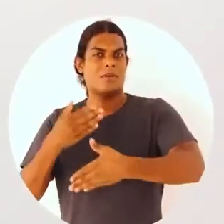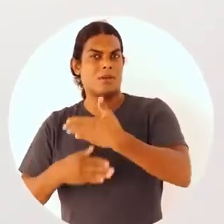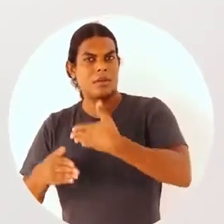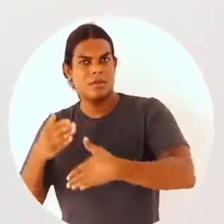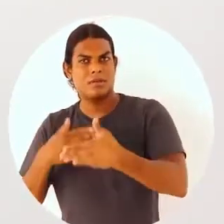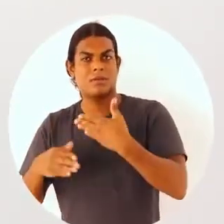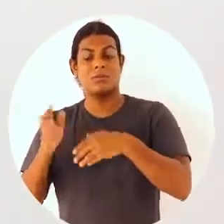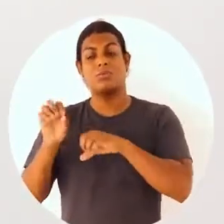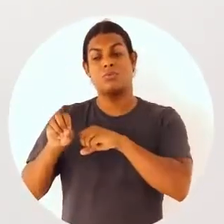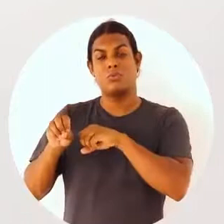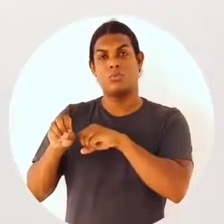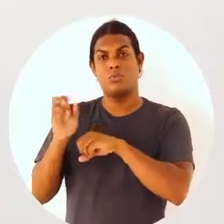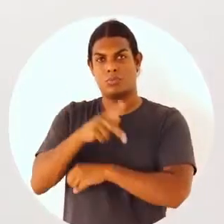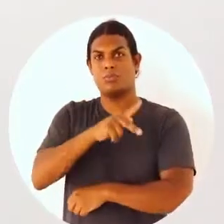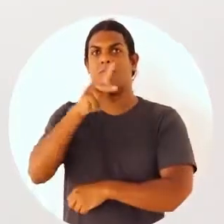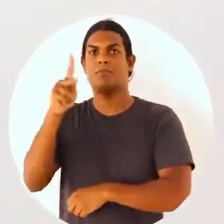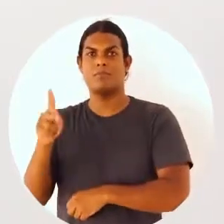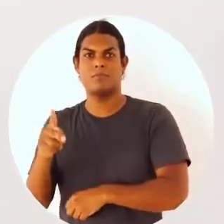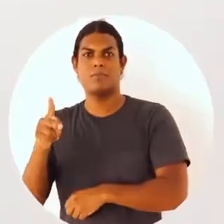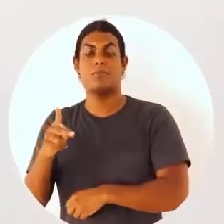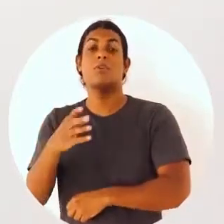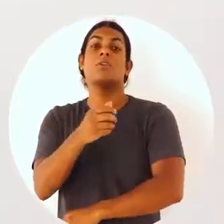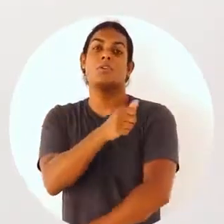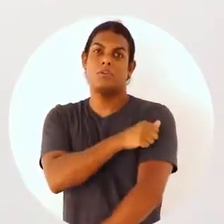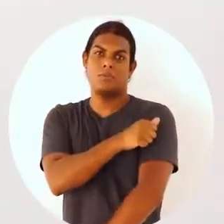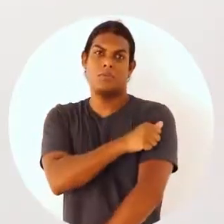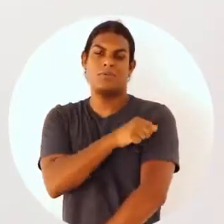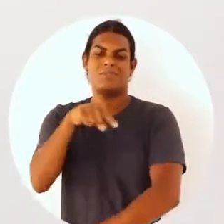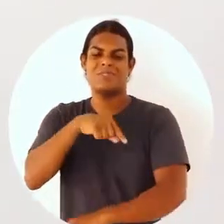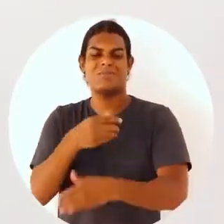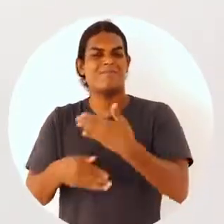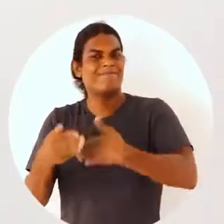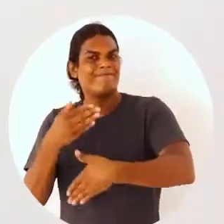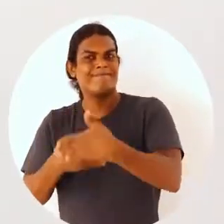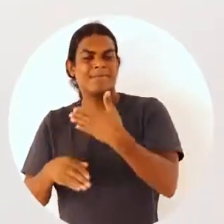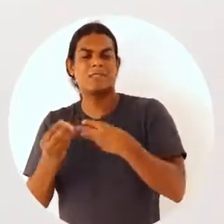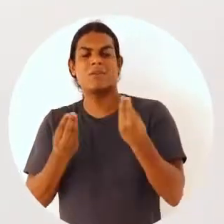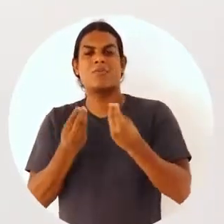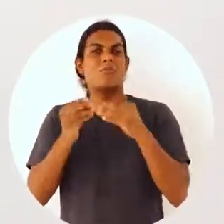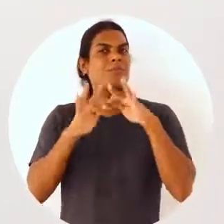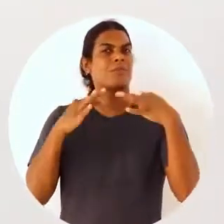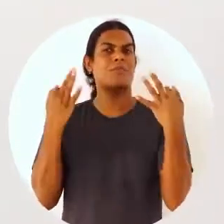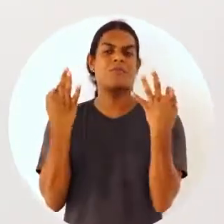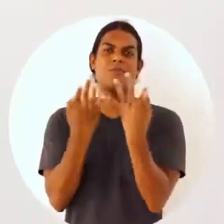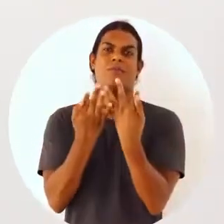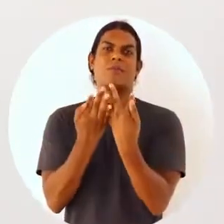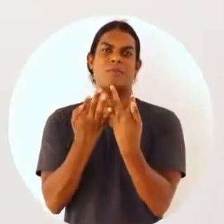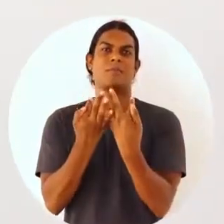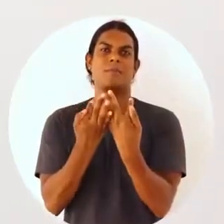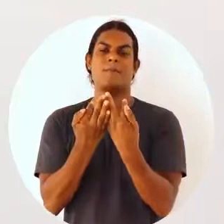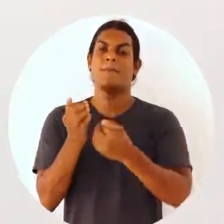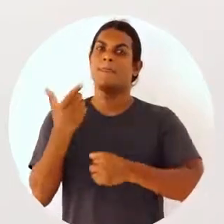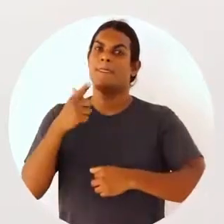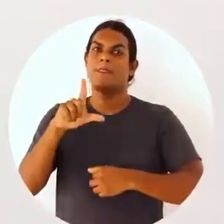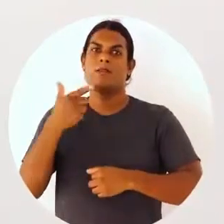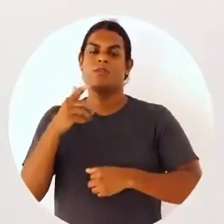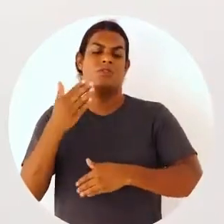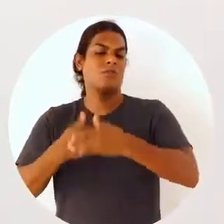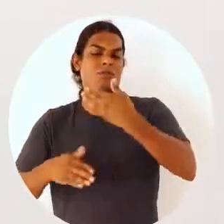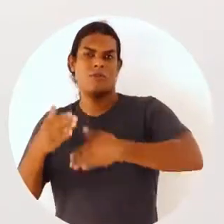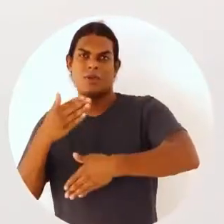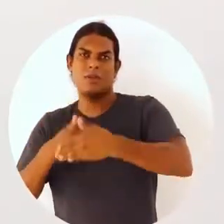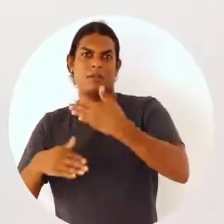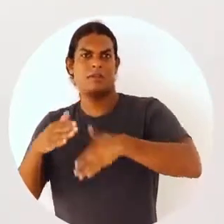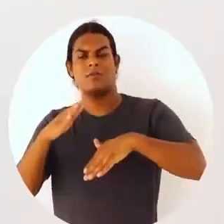mestre artesão e o aprendiz, essa relação ela era meio paternal, vamos dizer dessa maneira. Não existia uma relação que